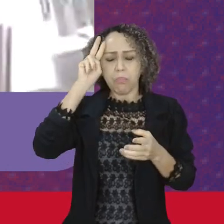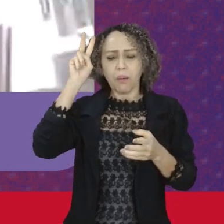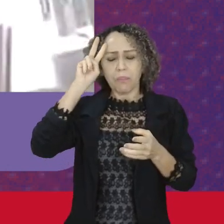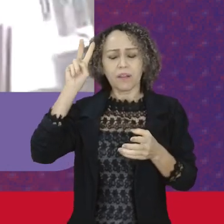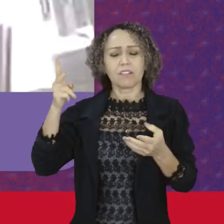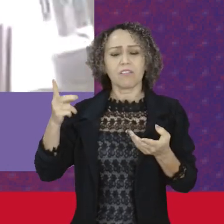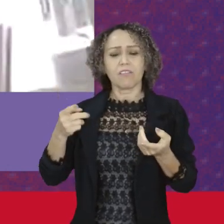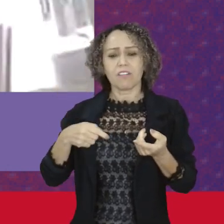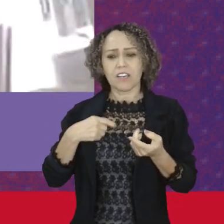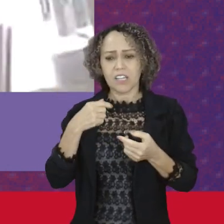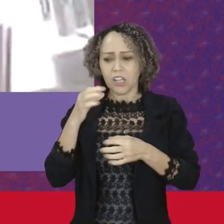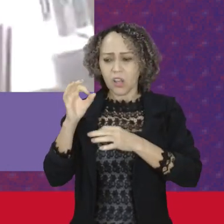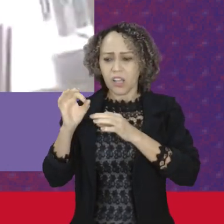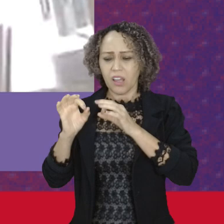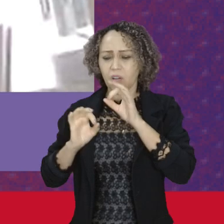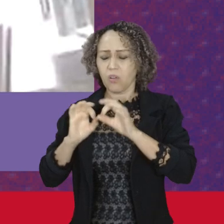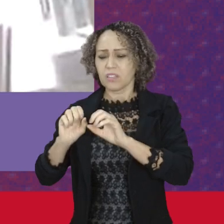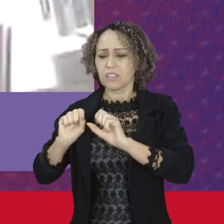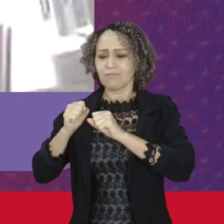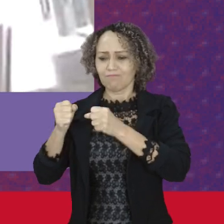das mulheres no Brasil,